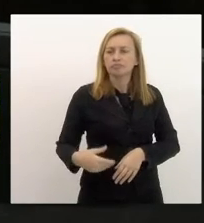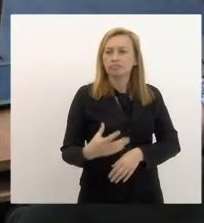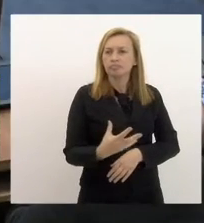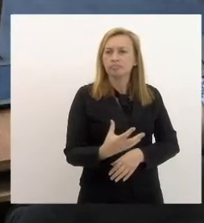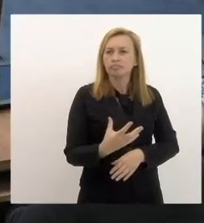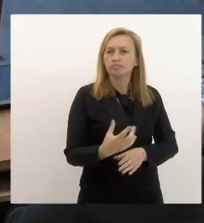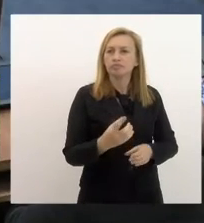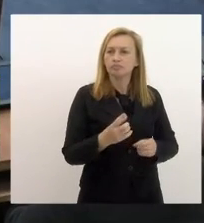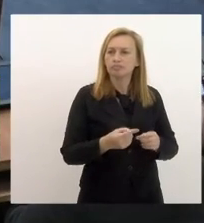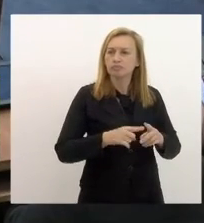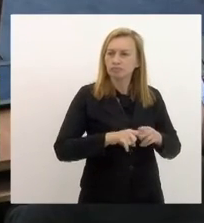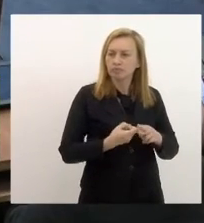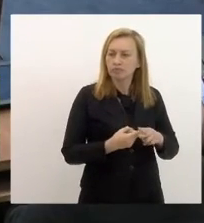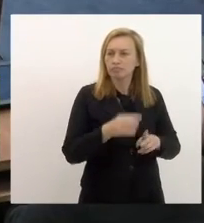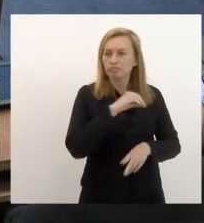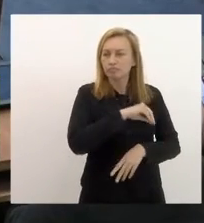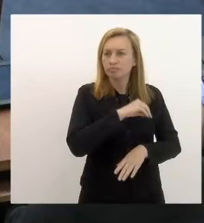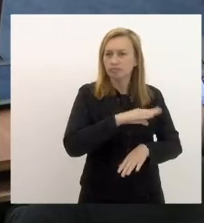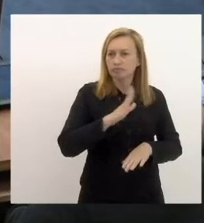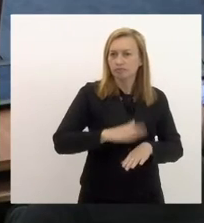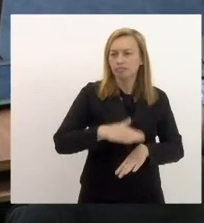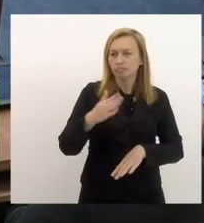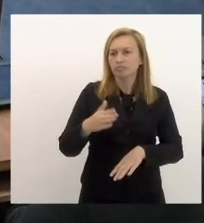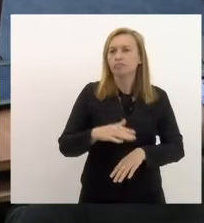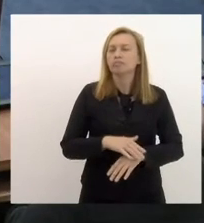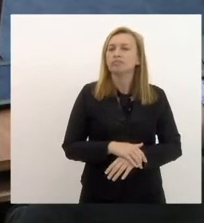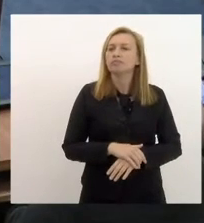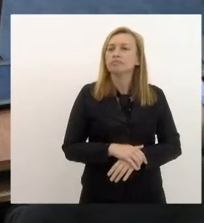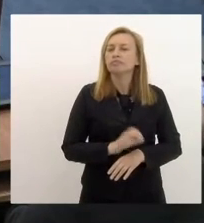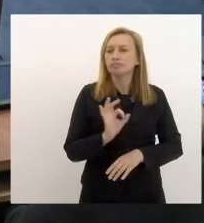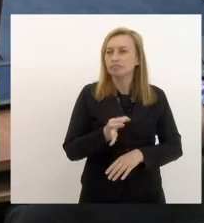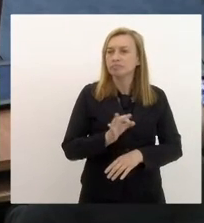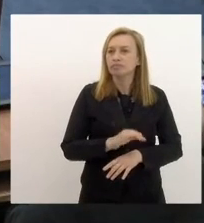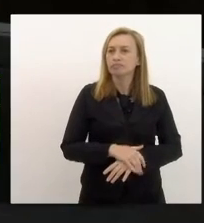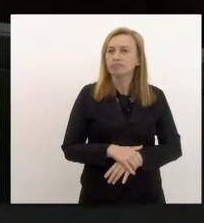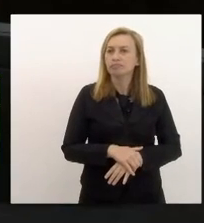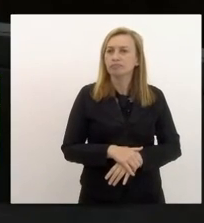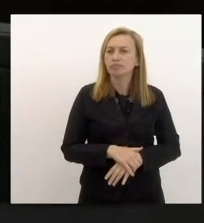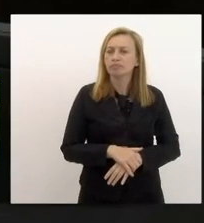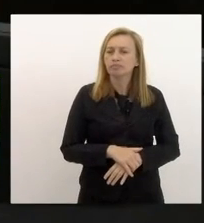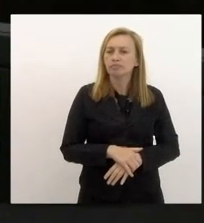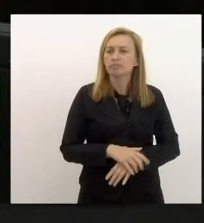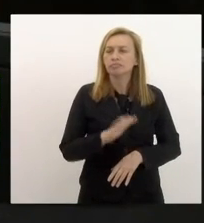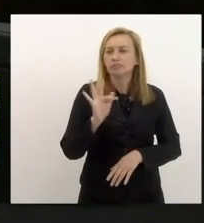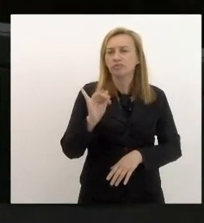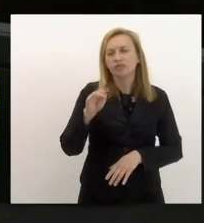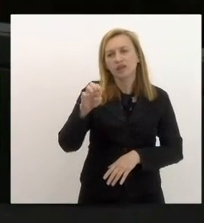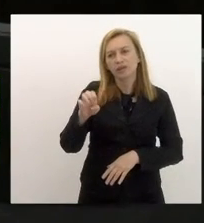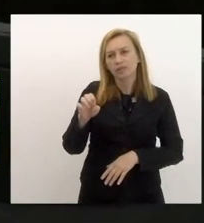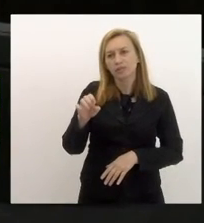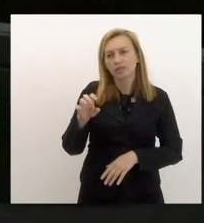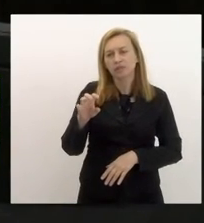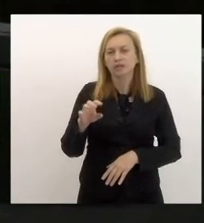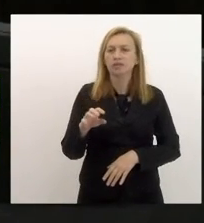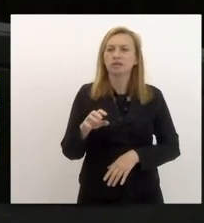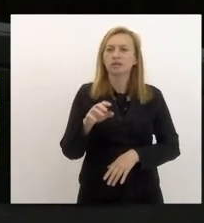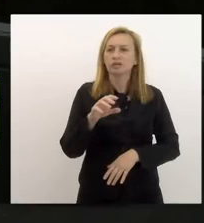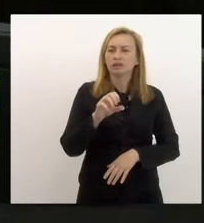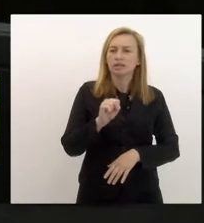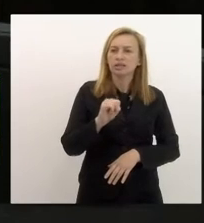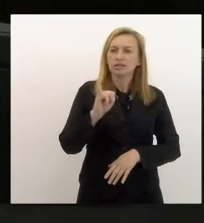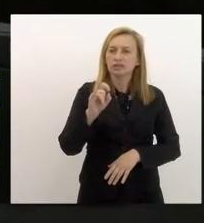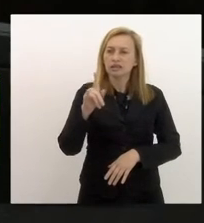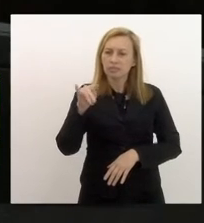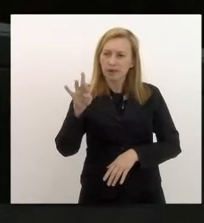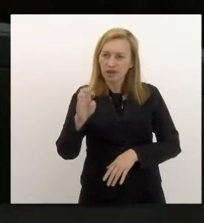reposição salarial daqui para frente exato o Felipe Teixeira docinho de pé haja